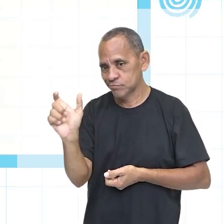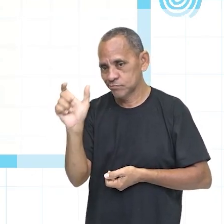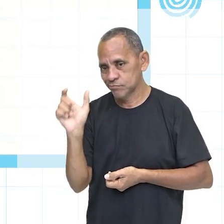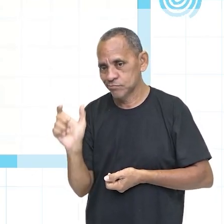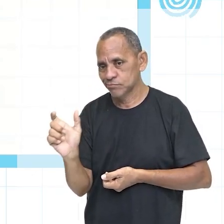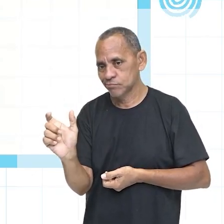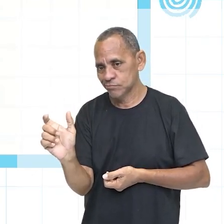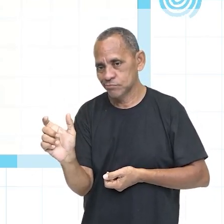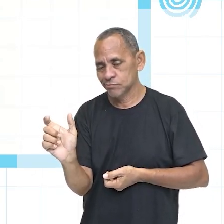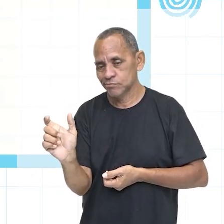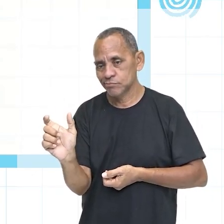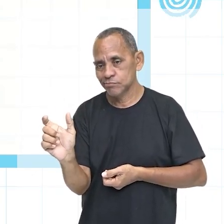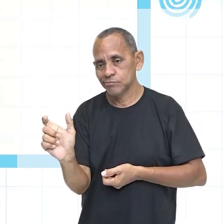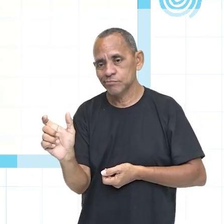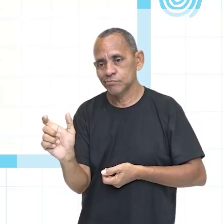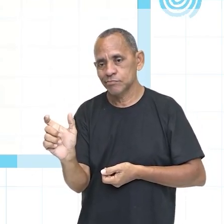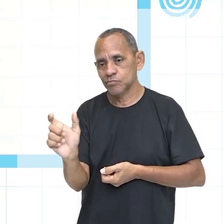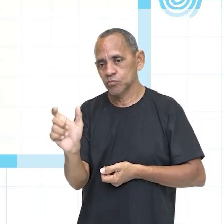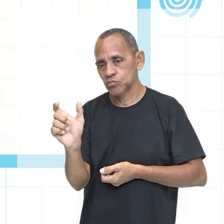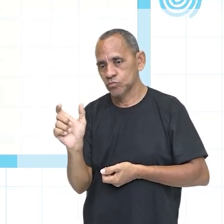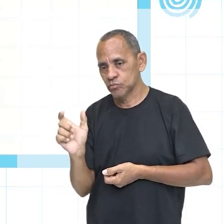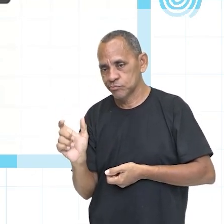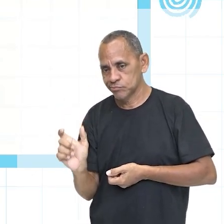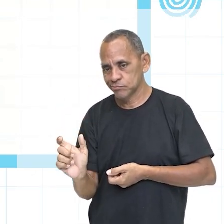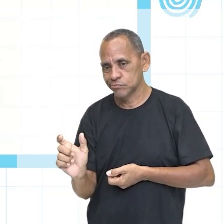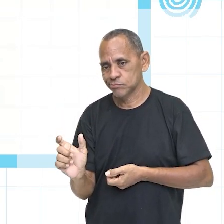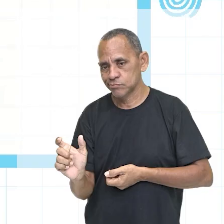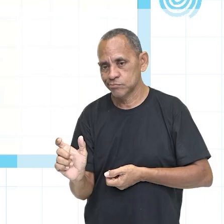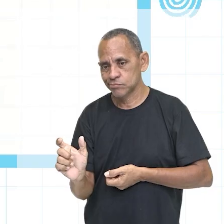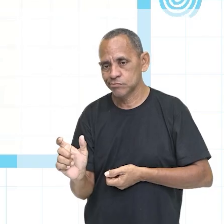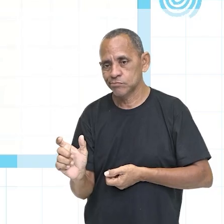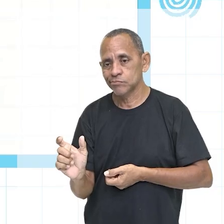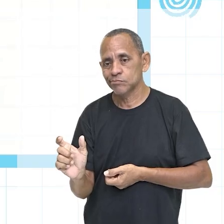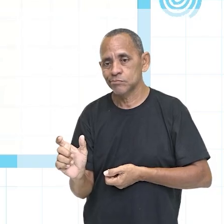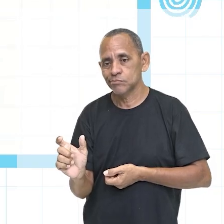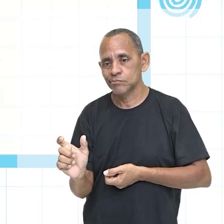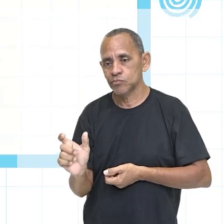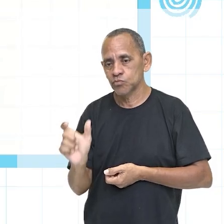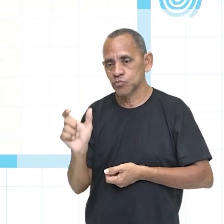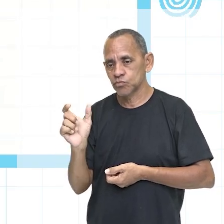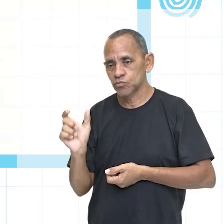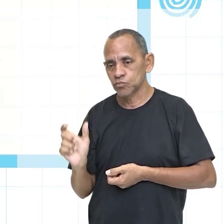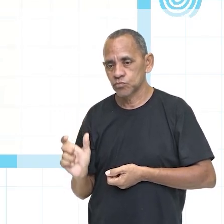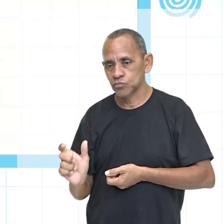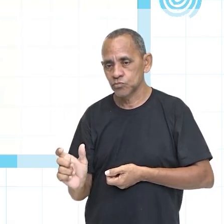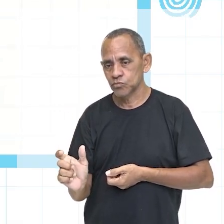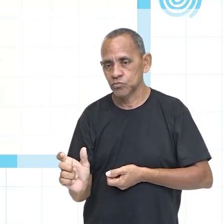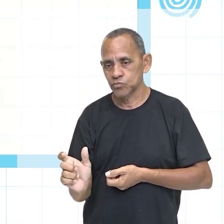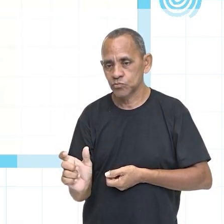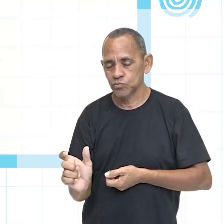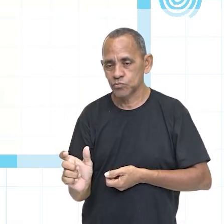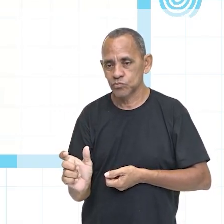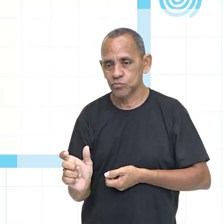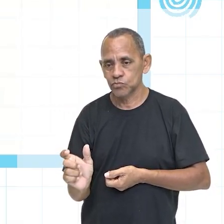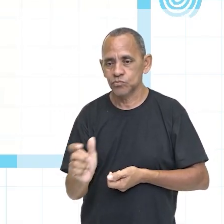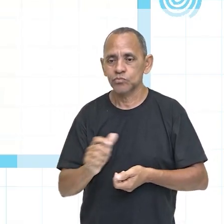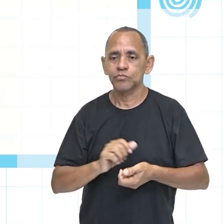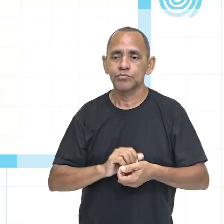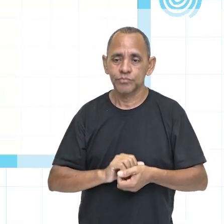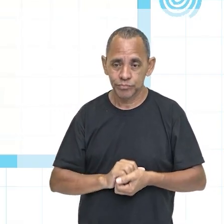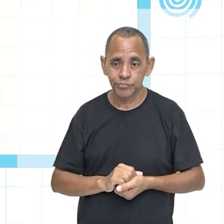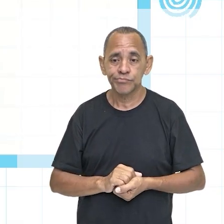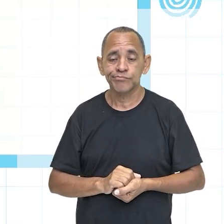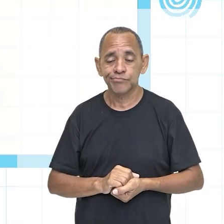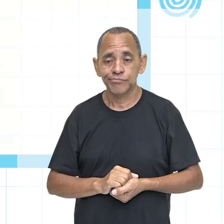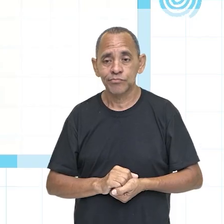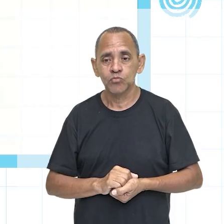palavra however, a palavra but e a palavra although. Então,